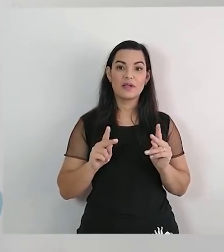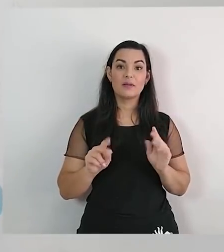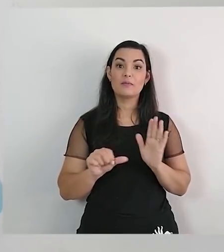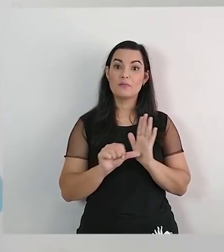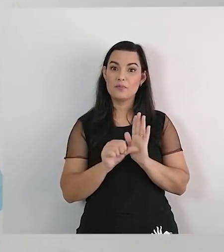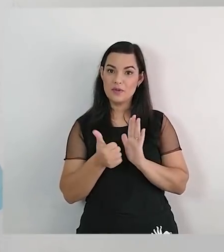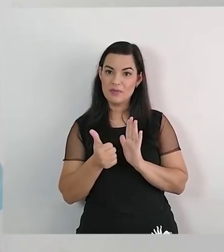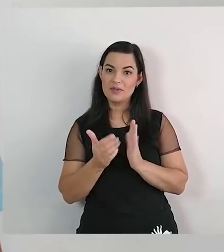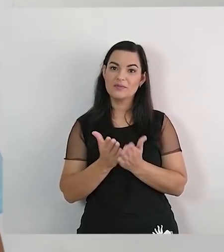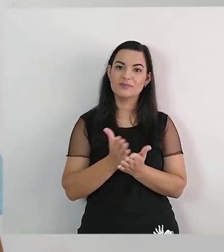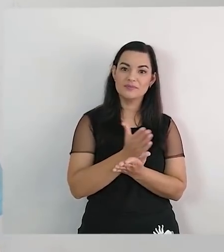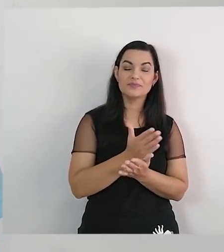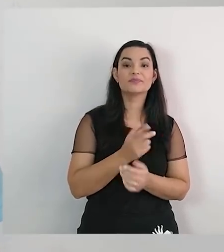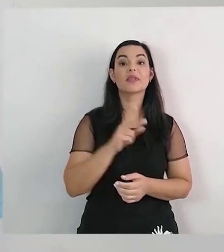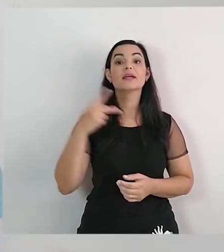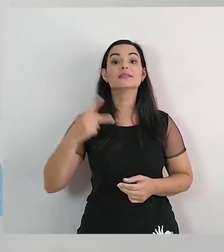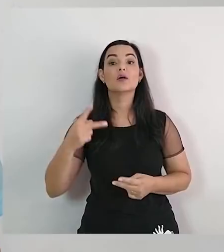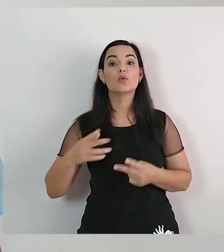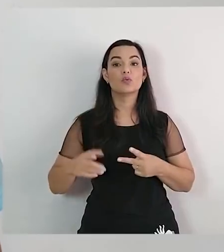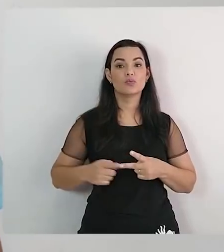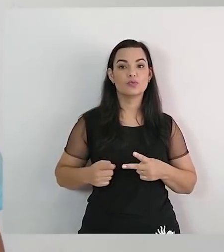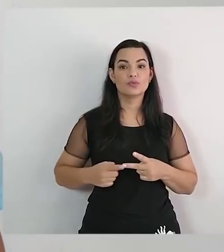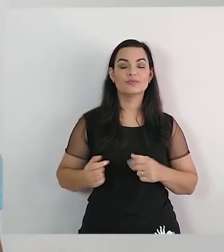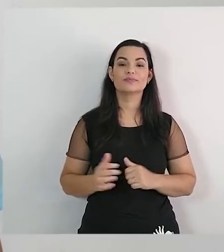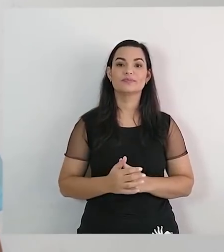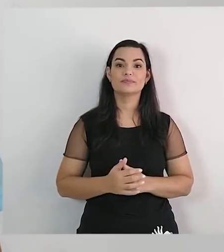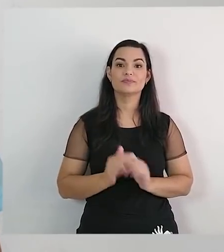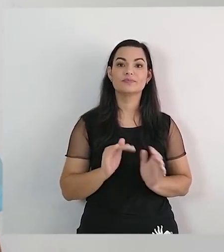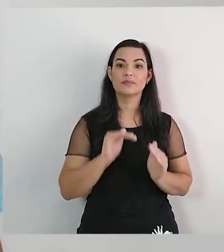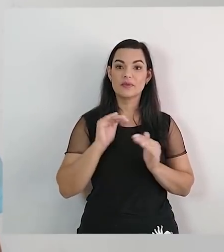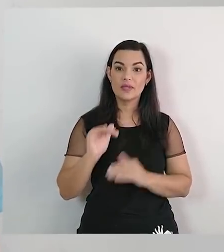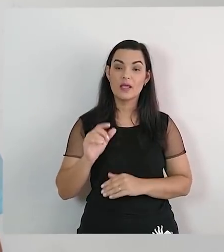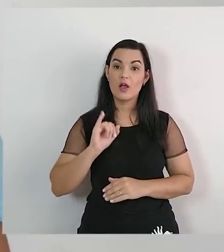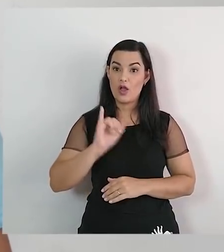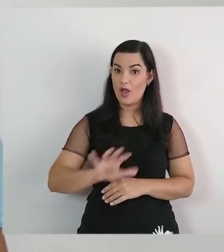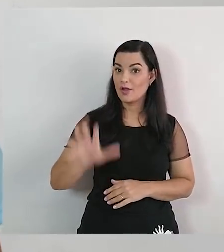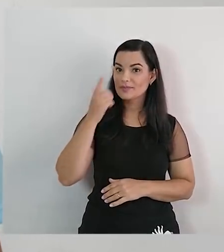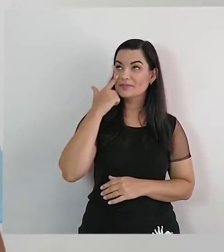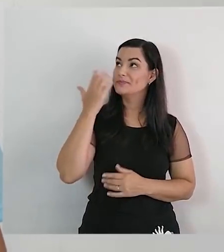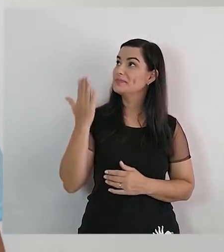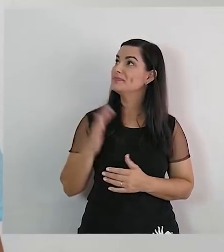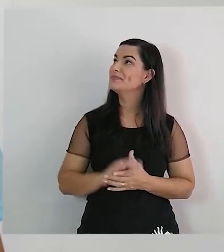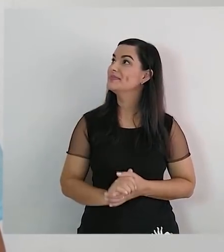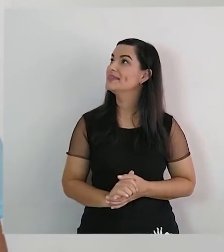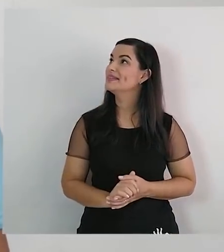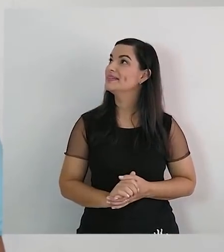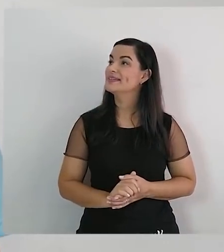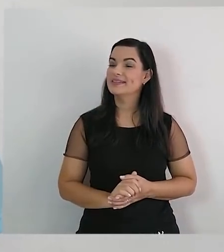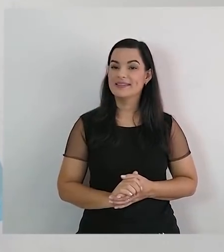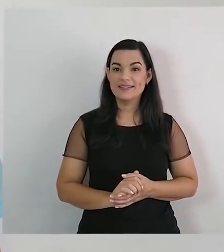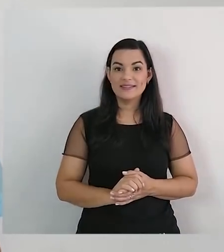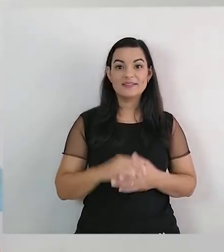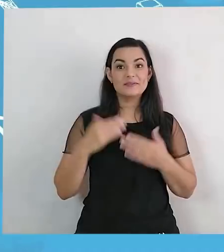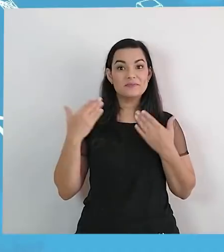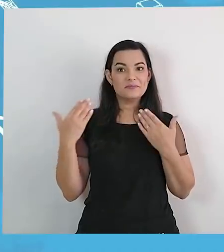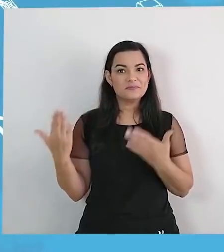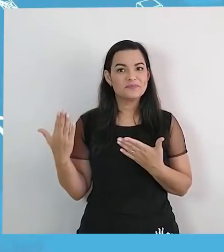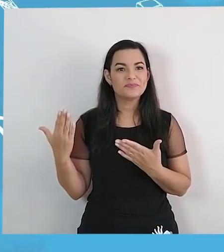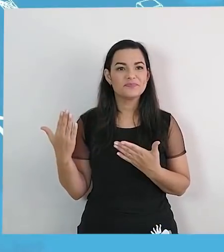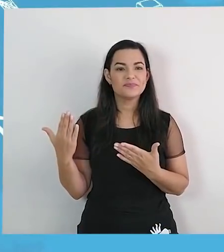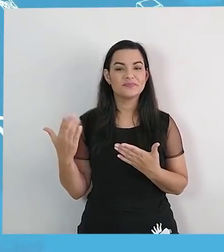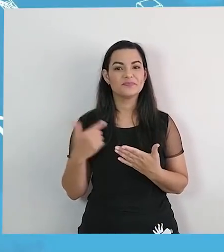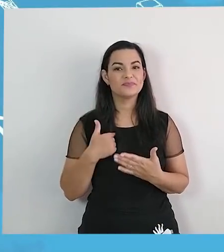desafio. A segunda parte, ela também está numa imagem. Observe. Então, nessa